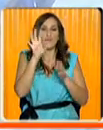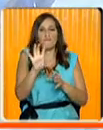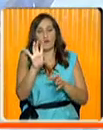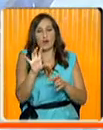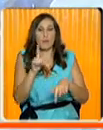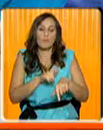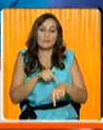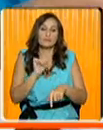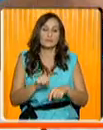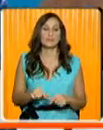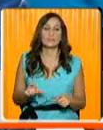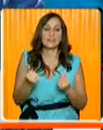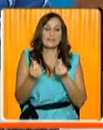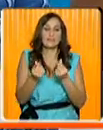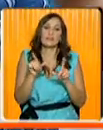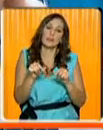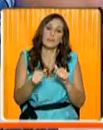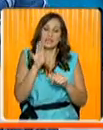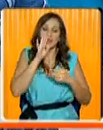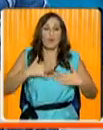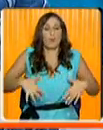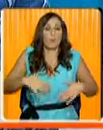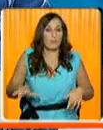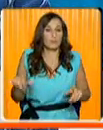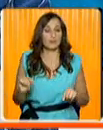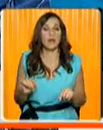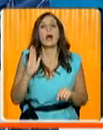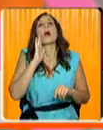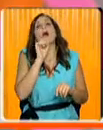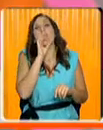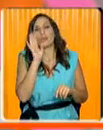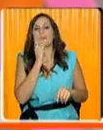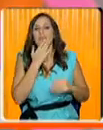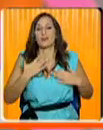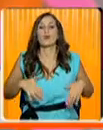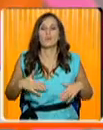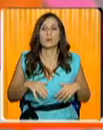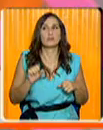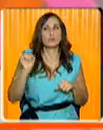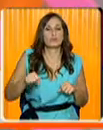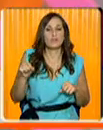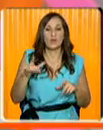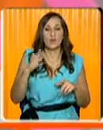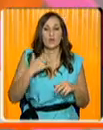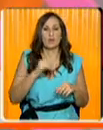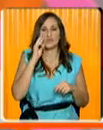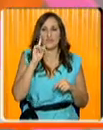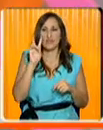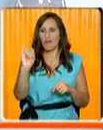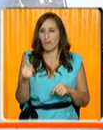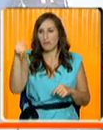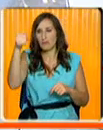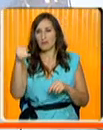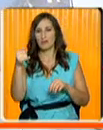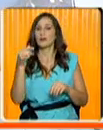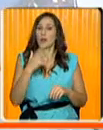é? Depende do momento. Depende do tecido também. E acima de tudo depende da roupa, não é? Da roupa. Claro. Não gosto quando se vê aqui atrás. Não gostas de